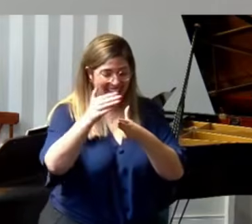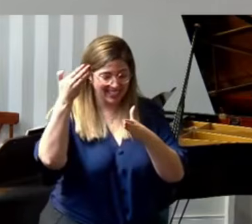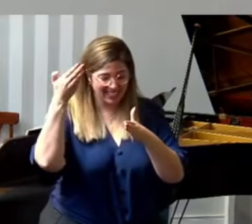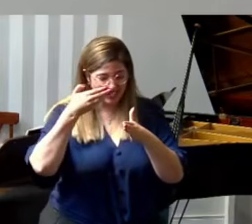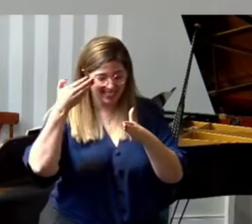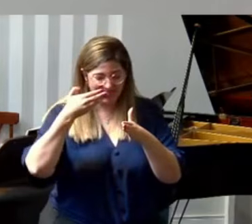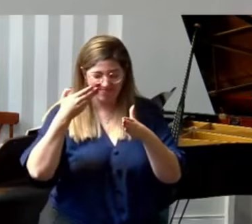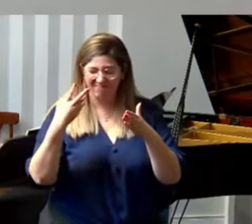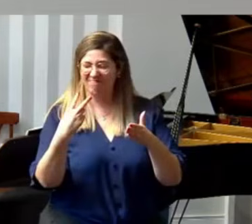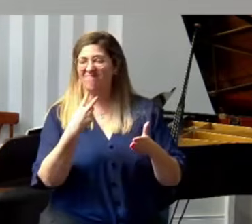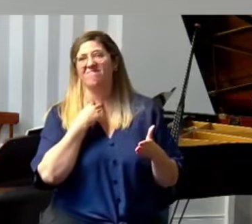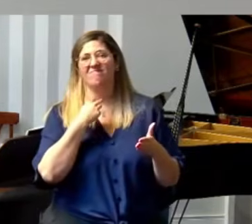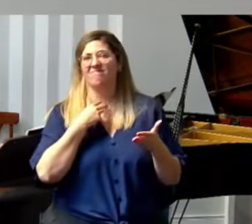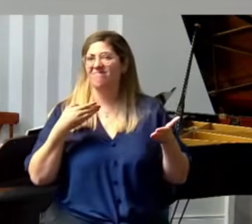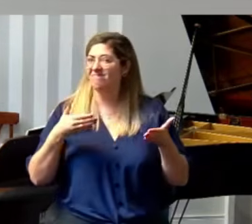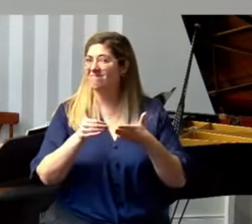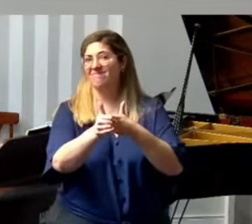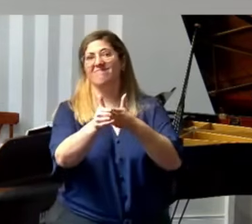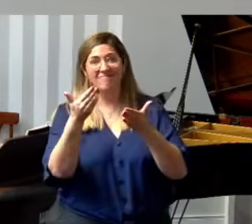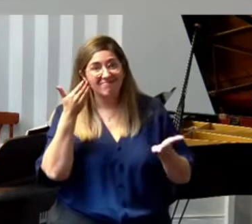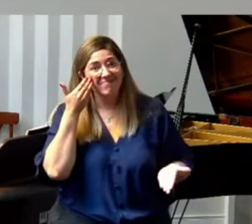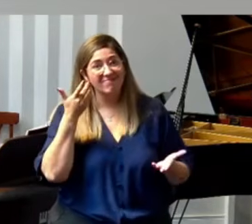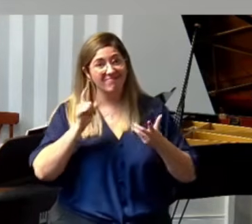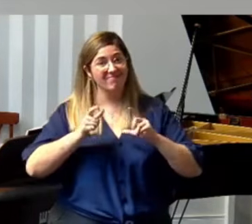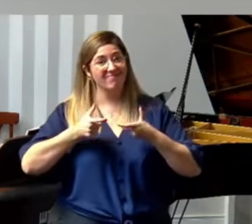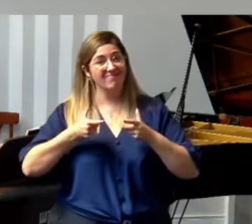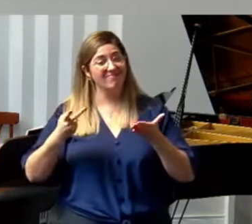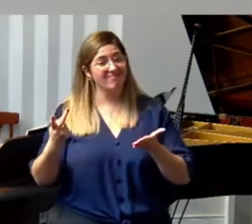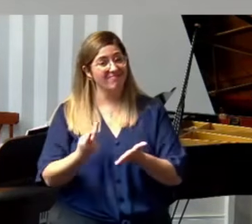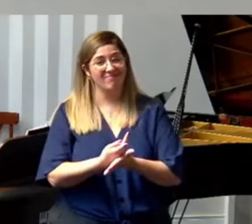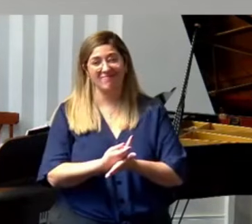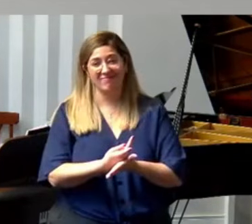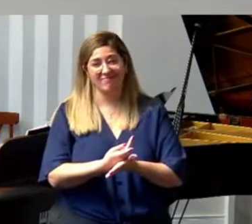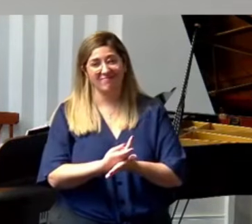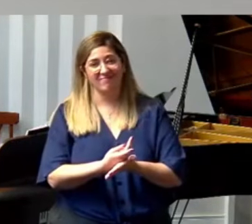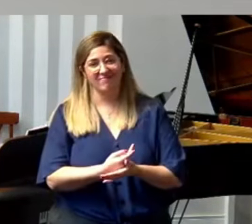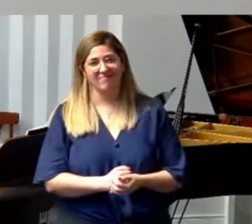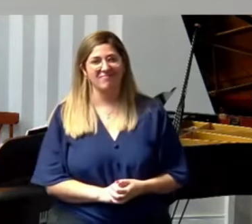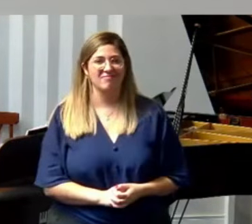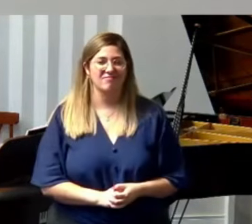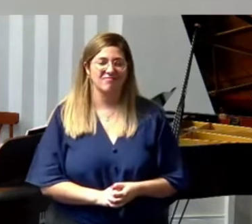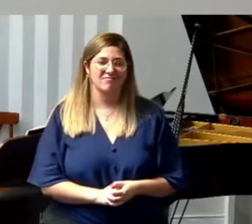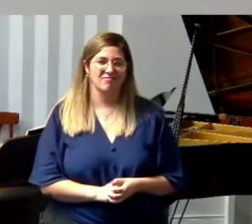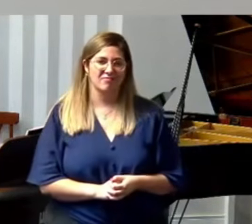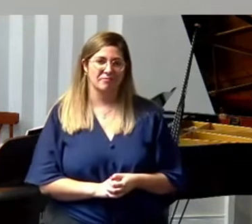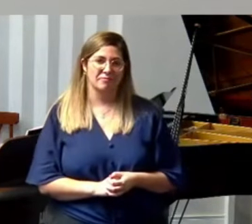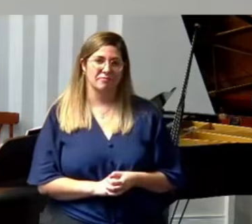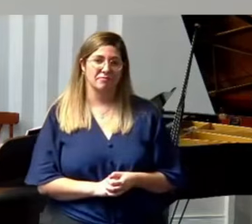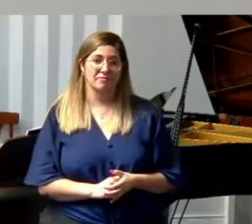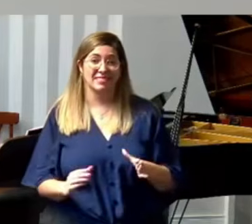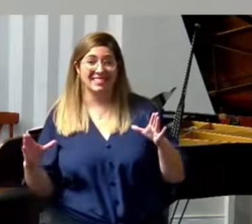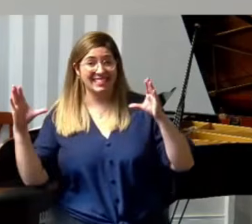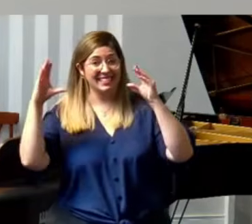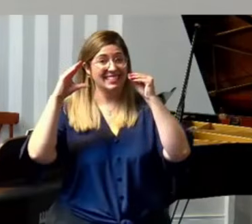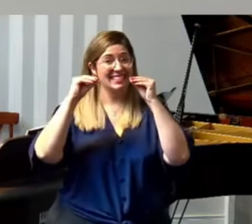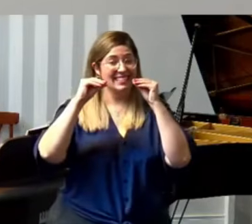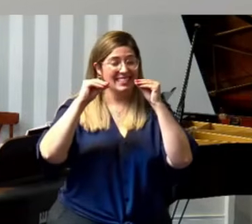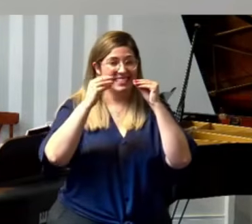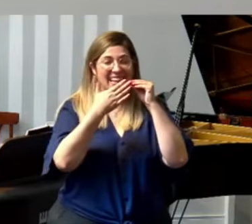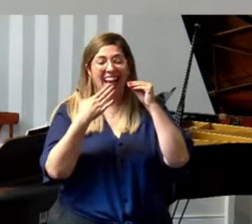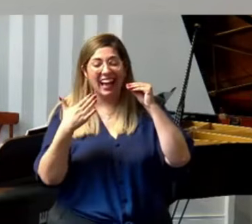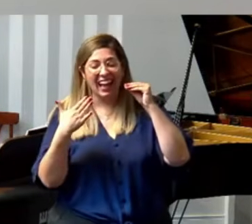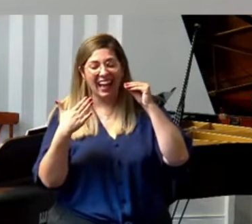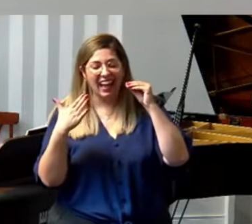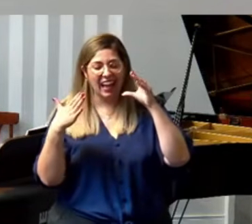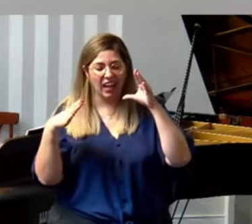está cego, se referindo a Israel. Israel, ao invés de ser luz, acabou ficando opaco até o momento